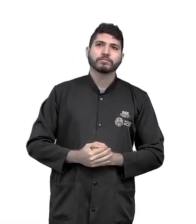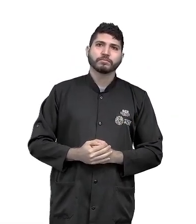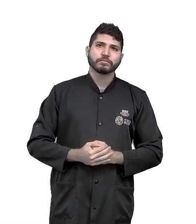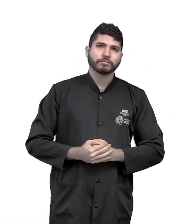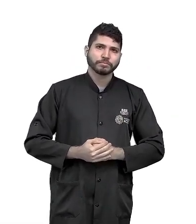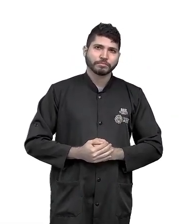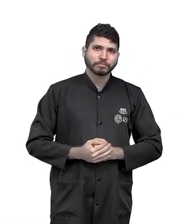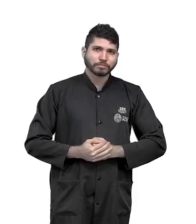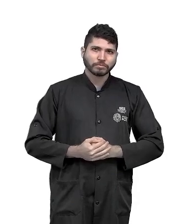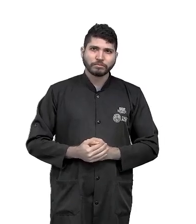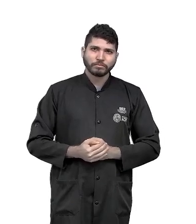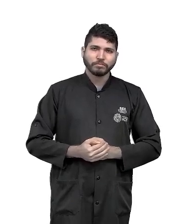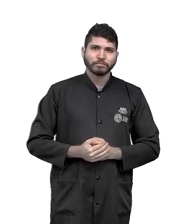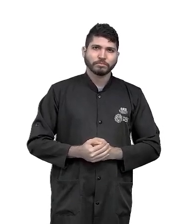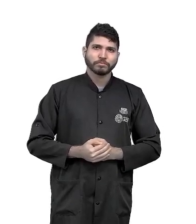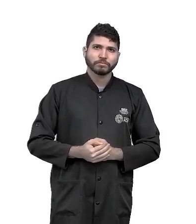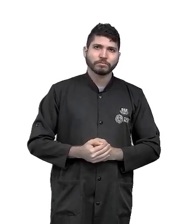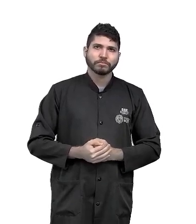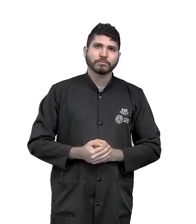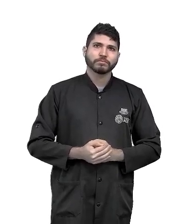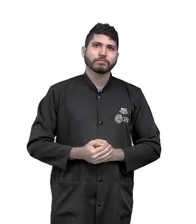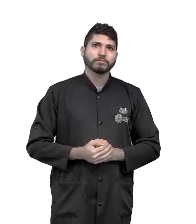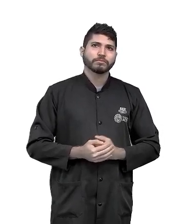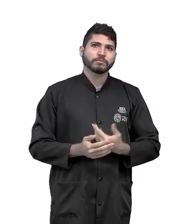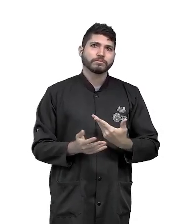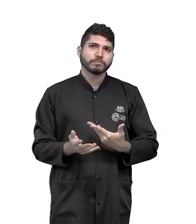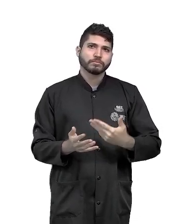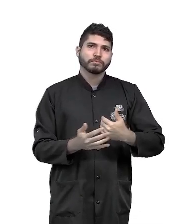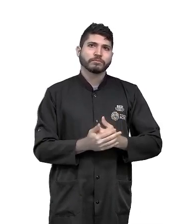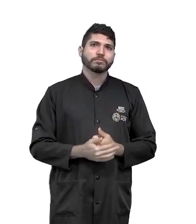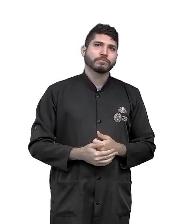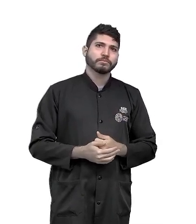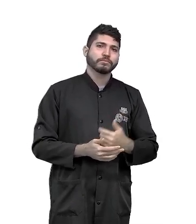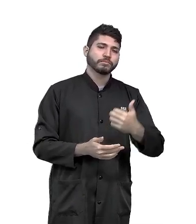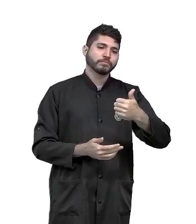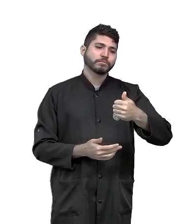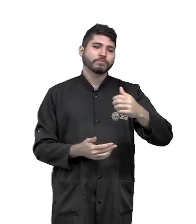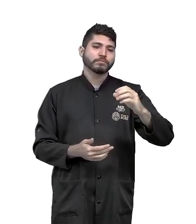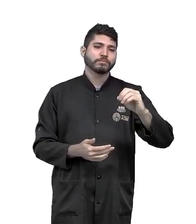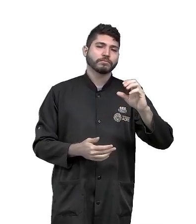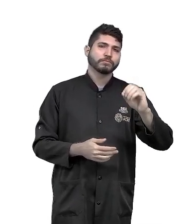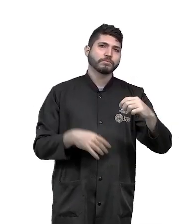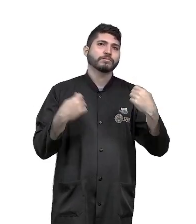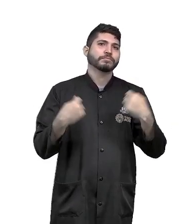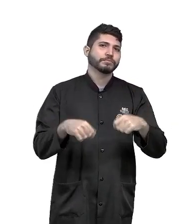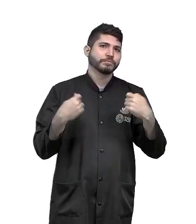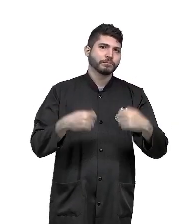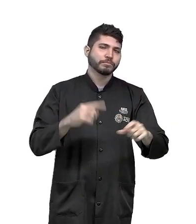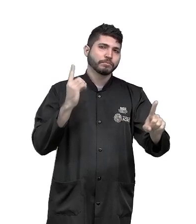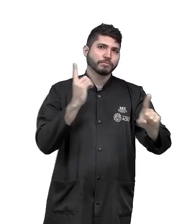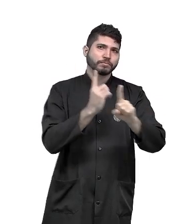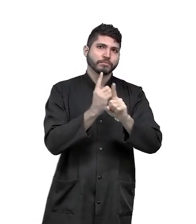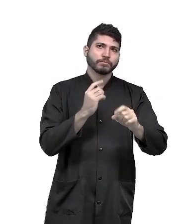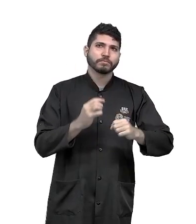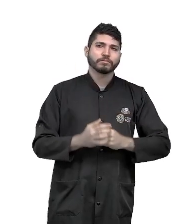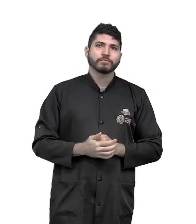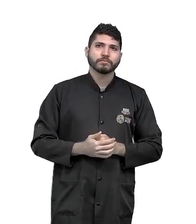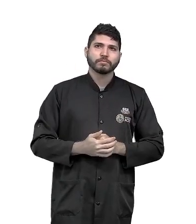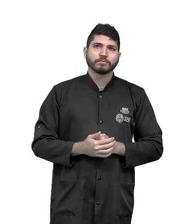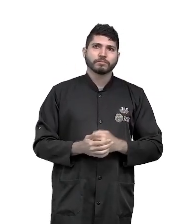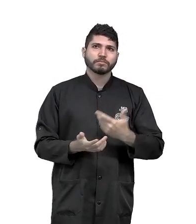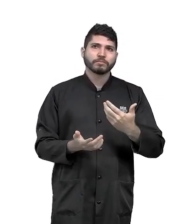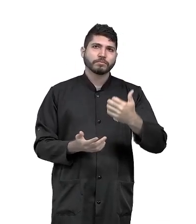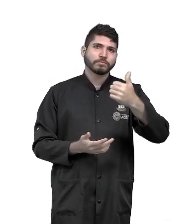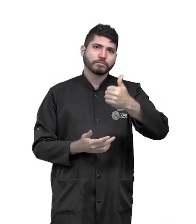Eu quero saber o meu centésimo termo. Dá uma olhadinha aí, ó. Eu quero saber o meu centésimo termo. O meu primeiro termo corresponde a